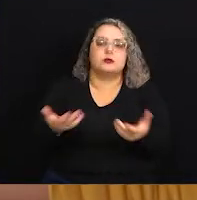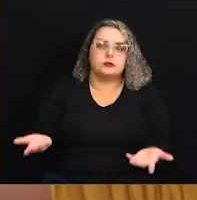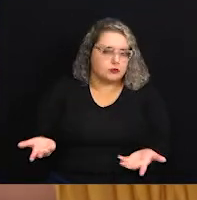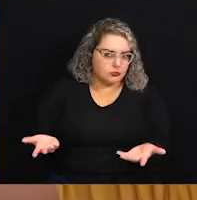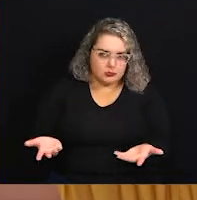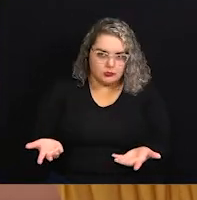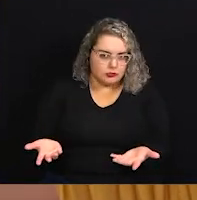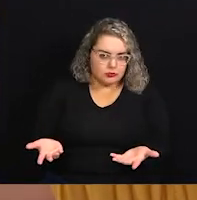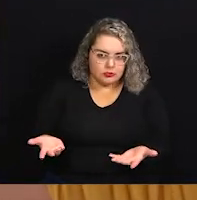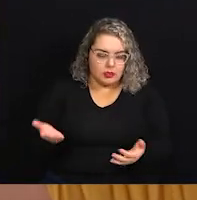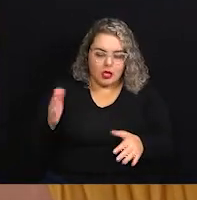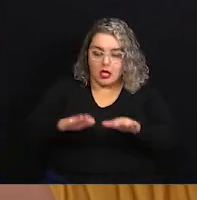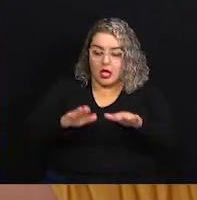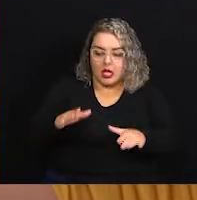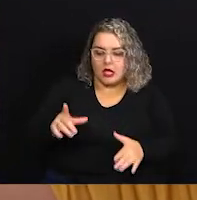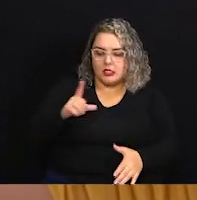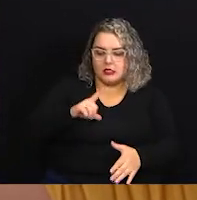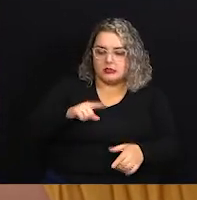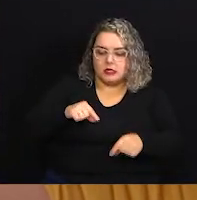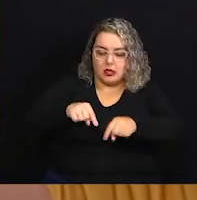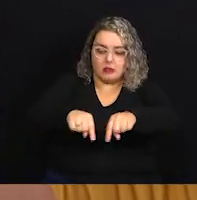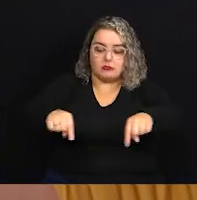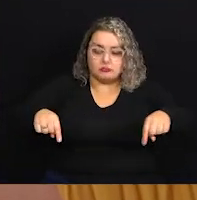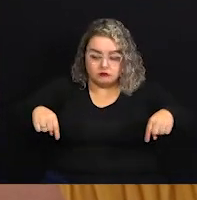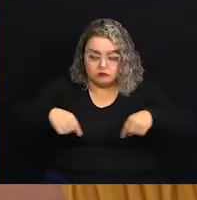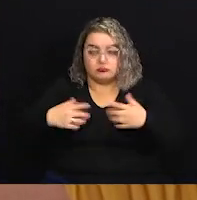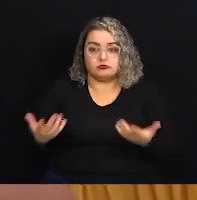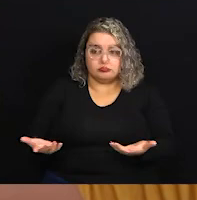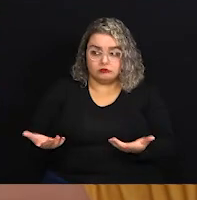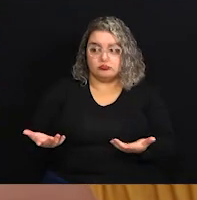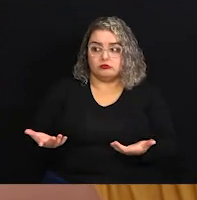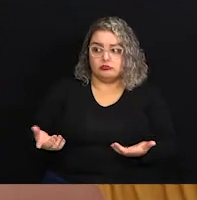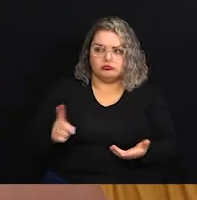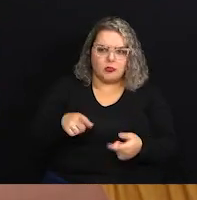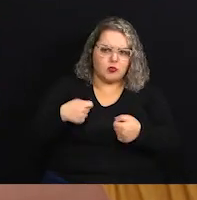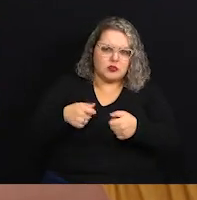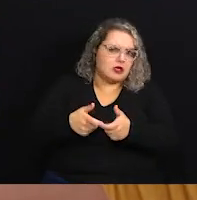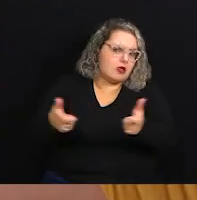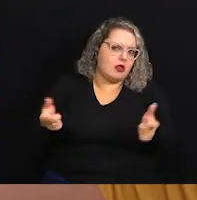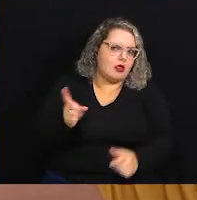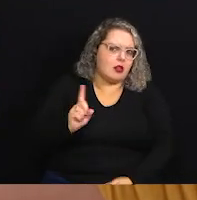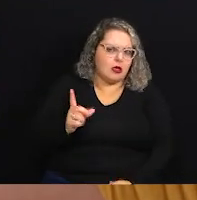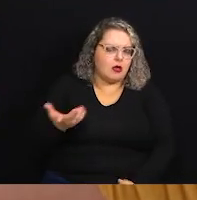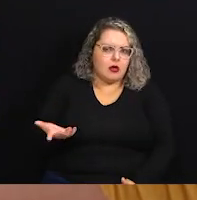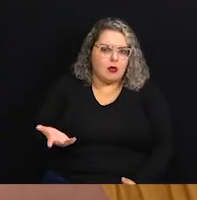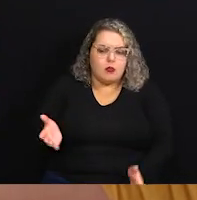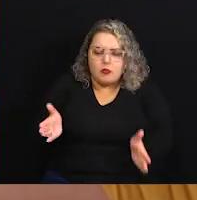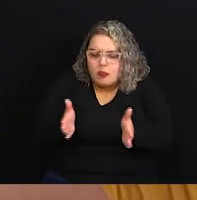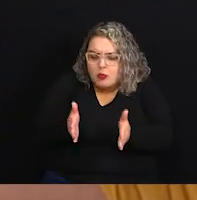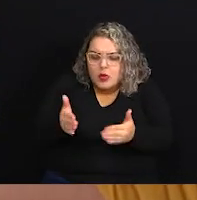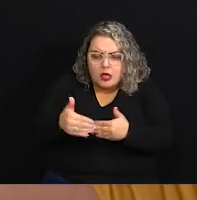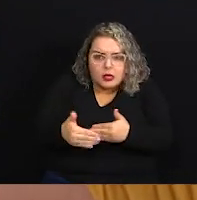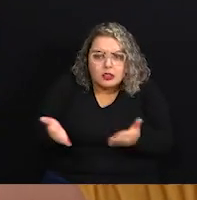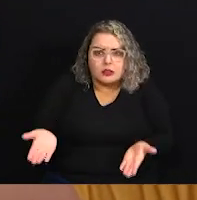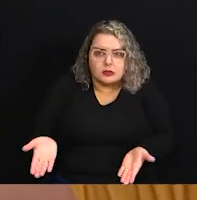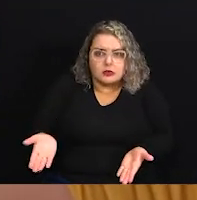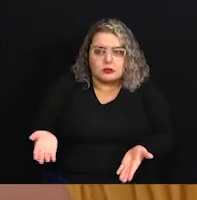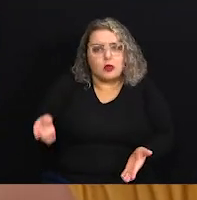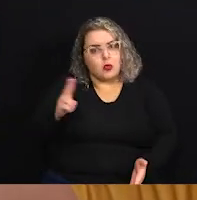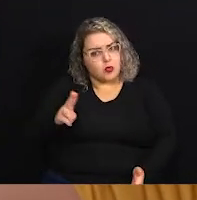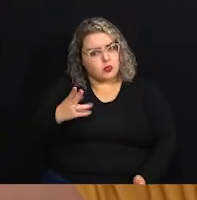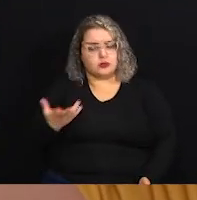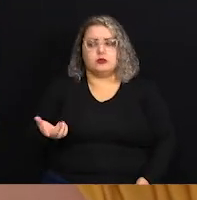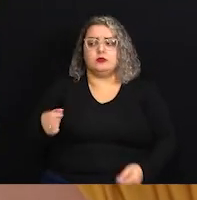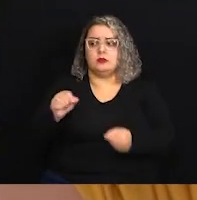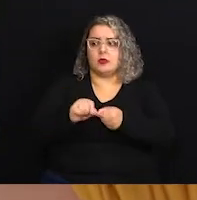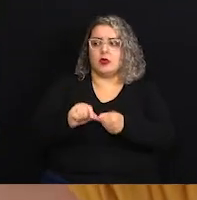tudo. De repente você tem uma área, não precisa ser área muito grande, não. Uma área pequenininha,